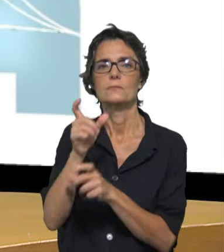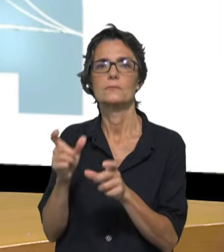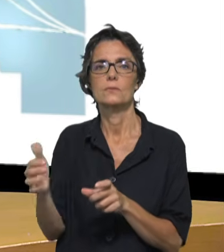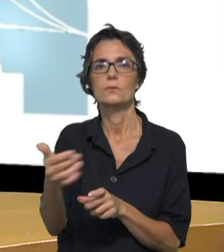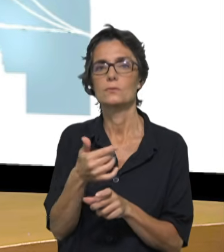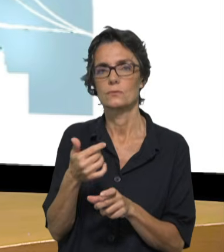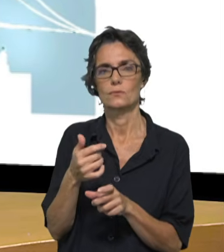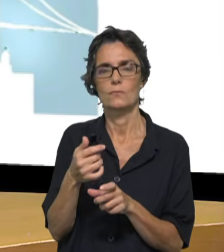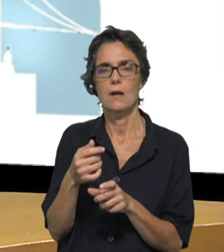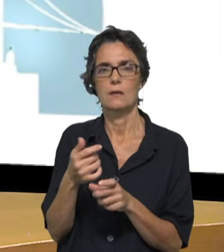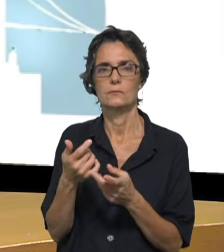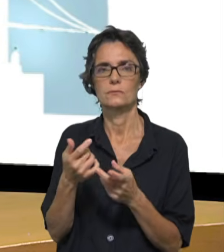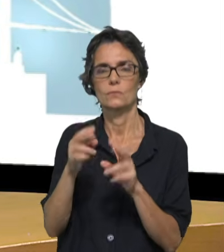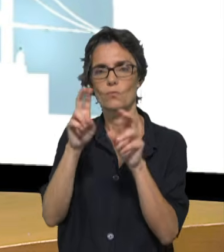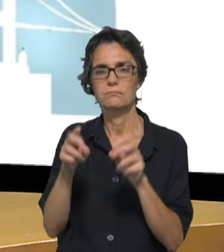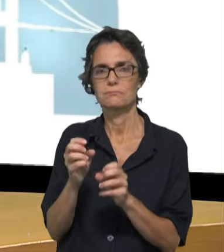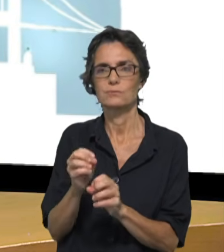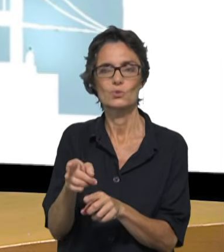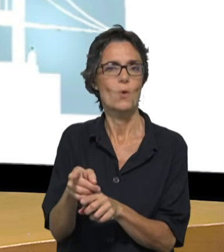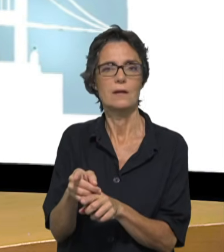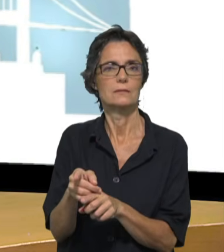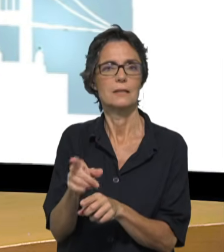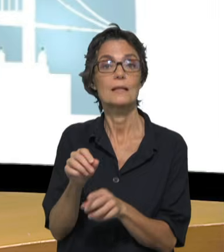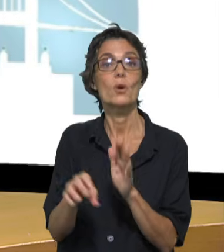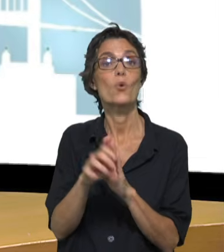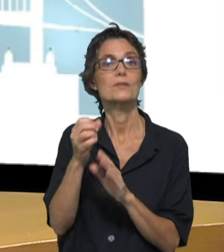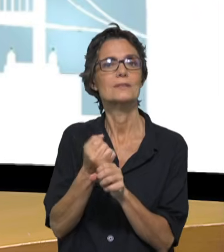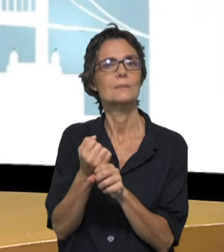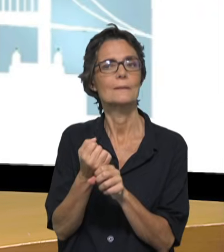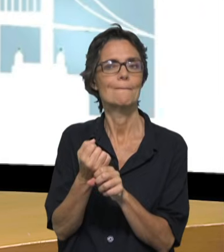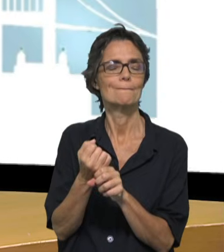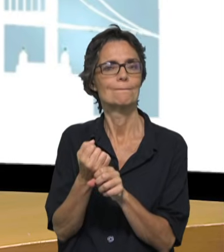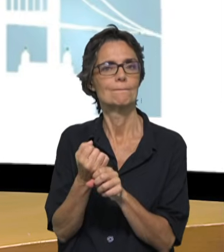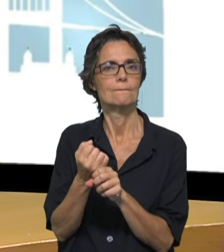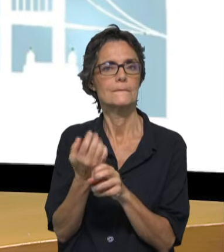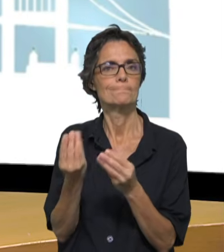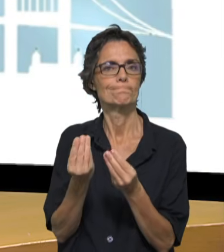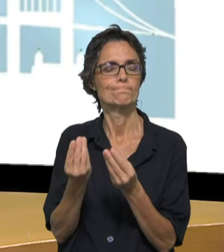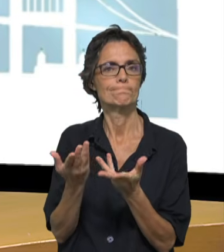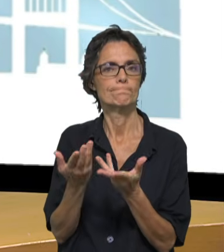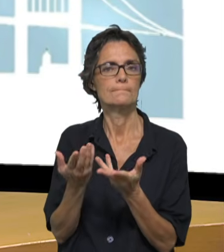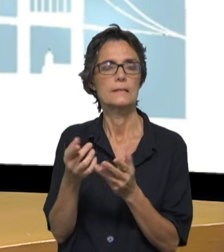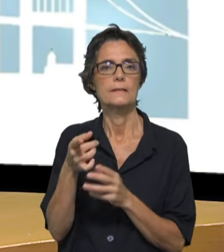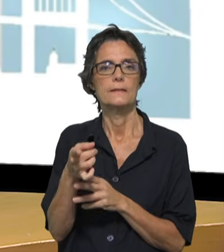para os trabalhadores. Isso também tem a ver com isso. Mas em relação à questão dos